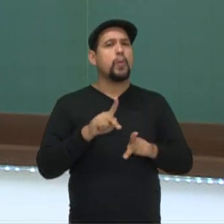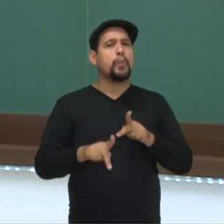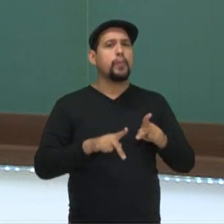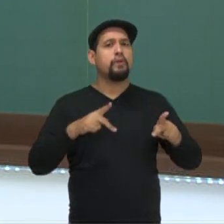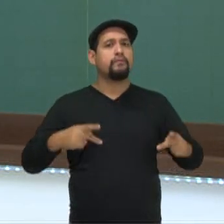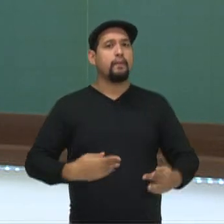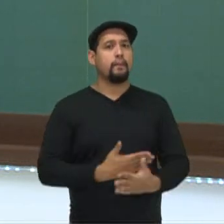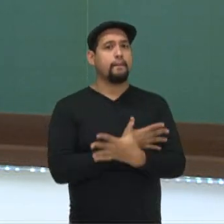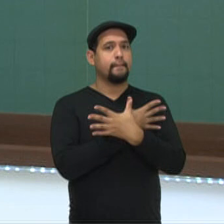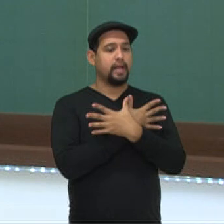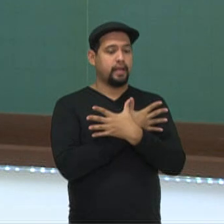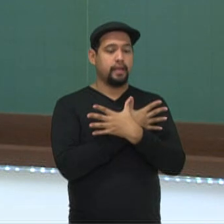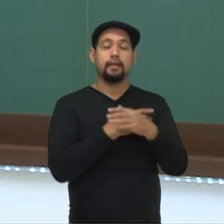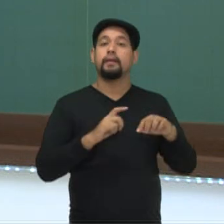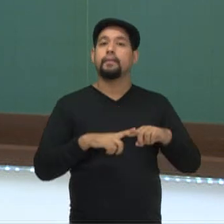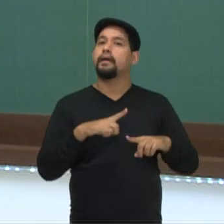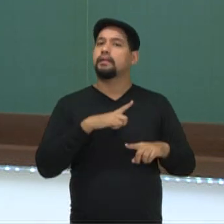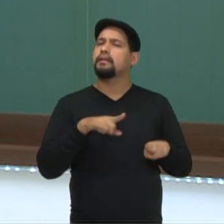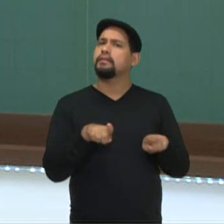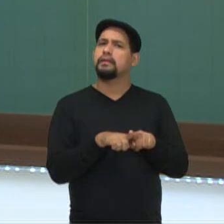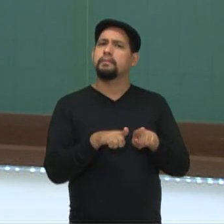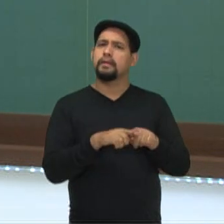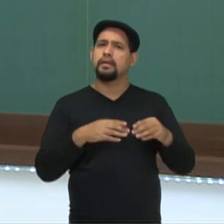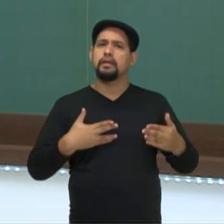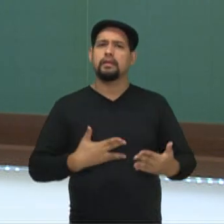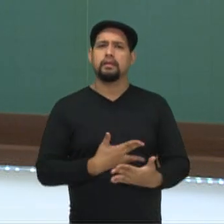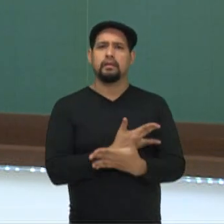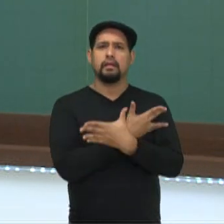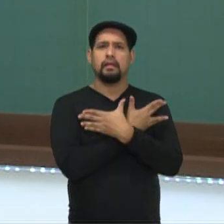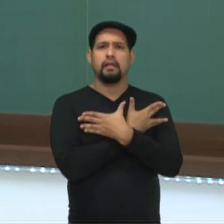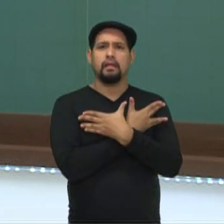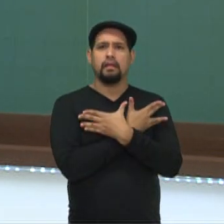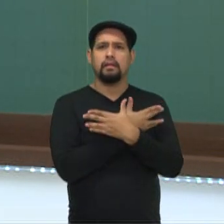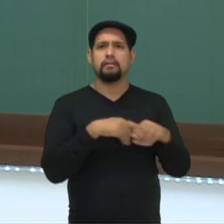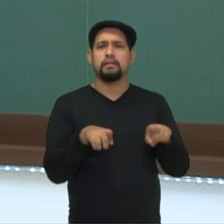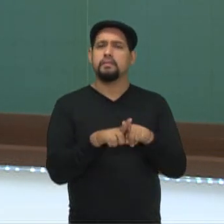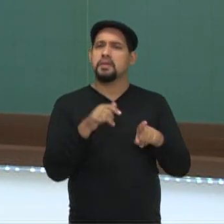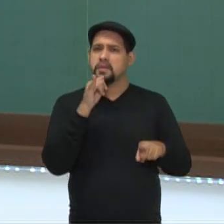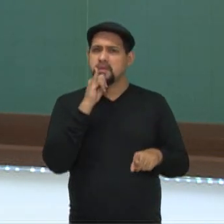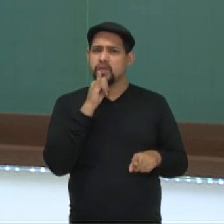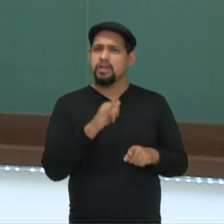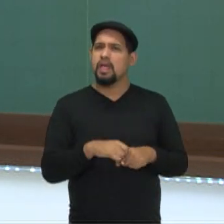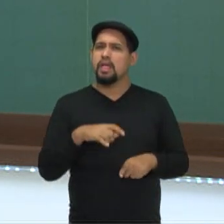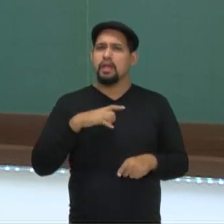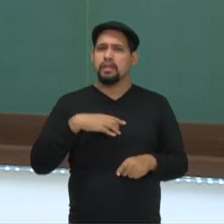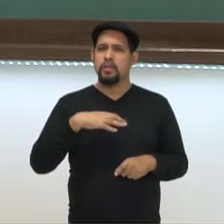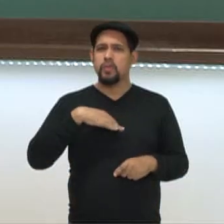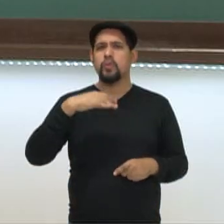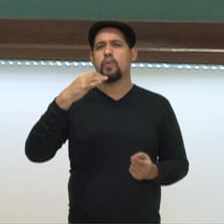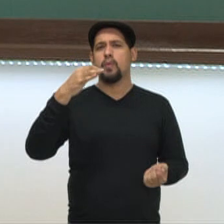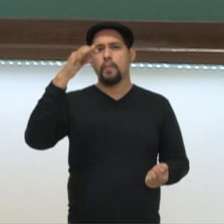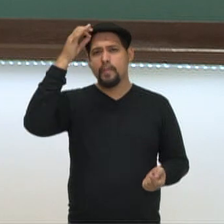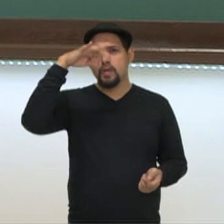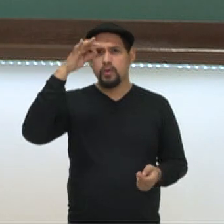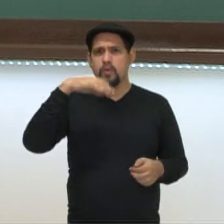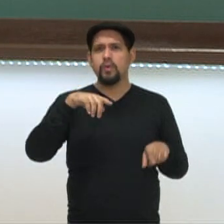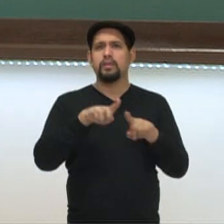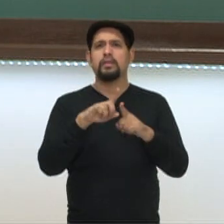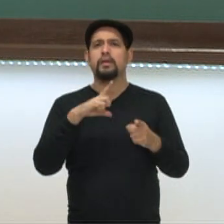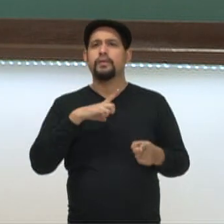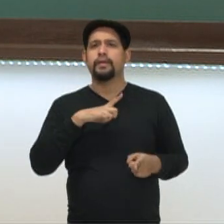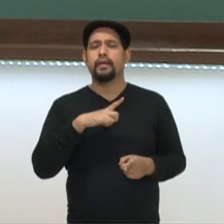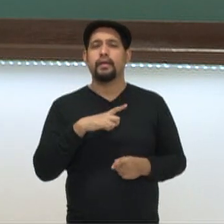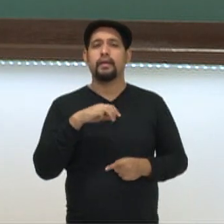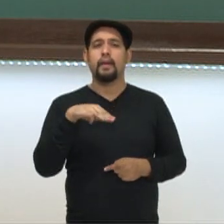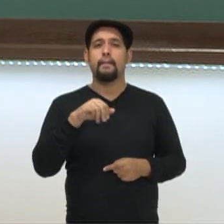também existem pirâmides azteca, inclusive aqui na América do Sul, no Peru, nós temos Machu Picchu, que é